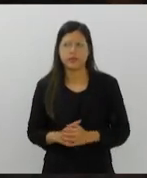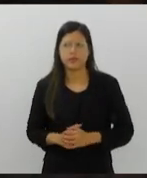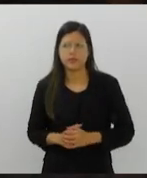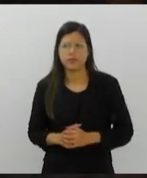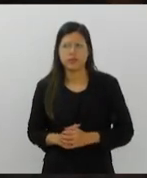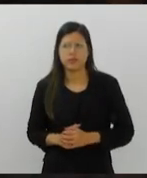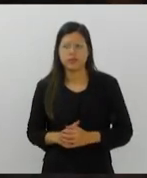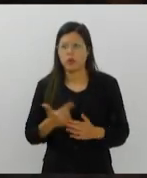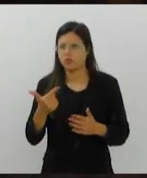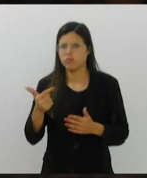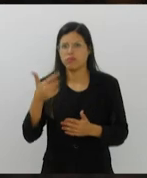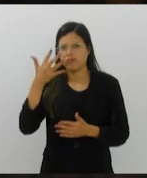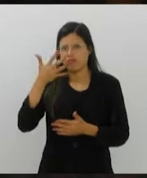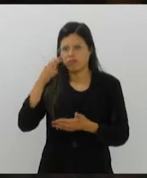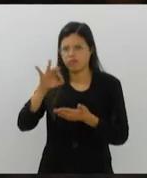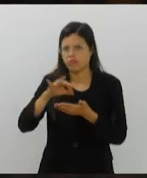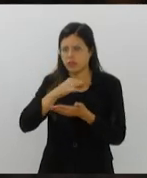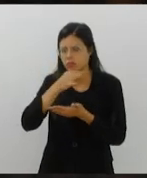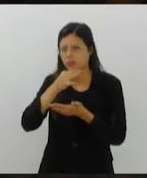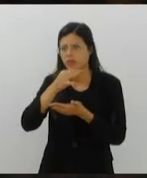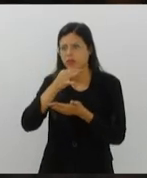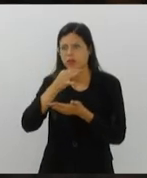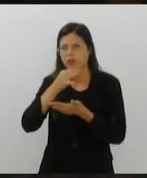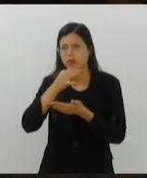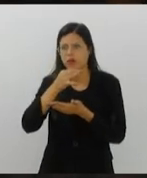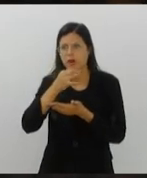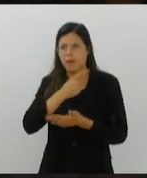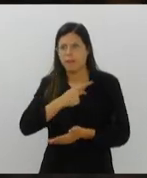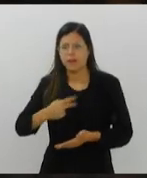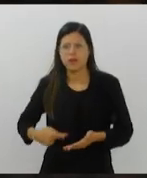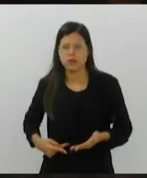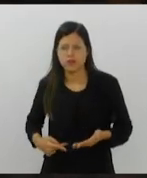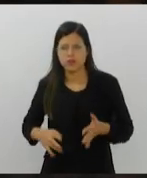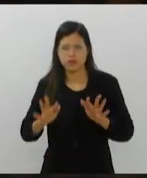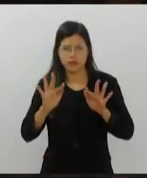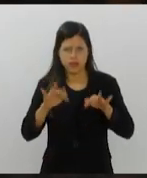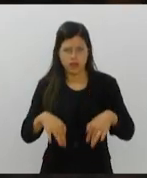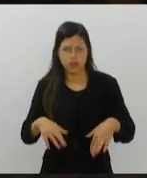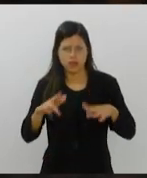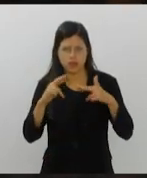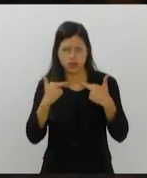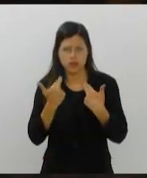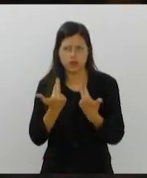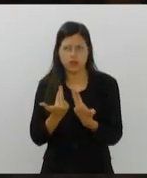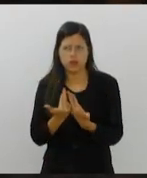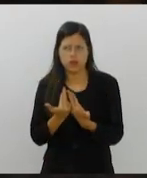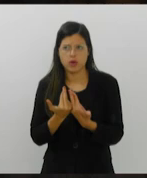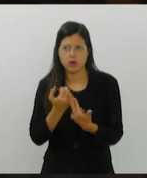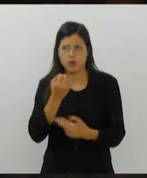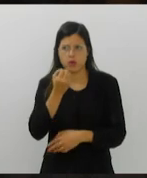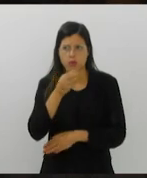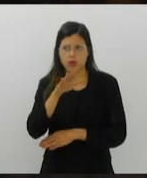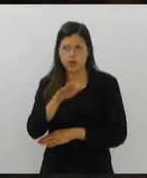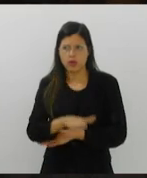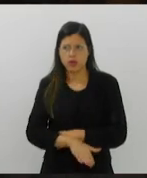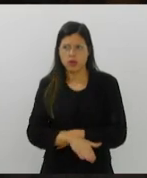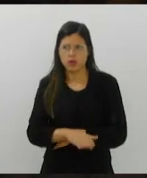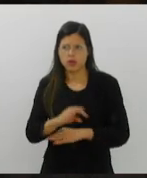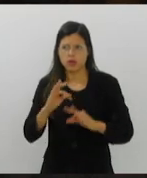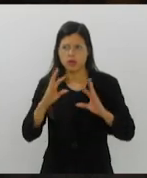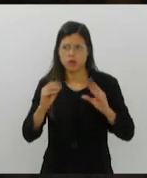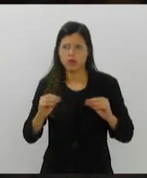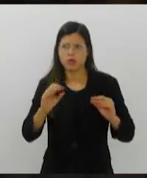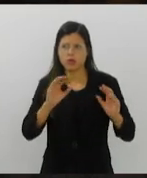Não havendo mais oradores inscritos, a presidência encerra a sessão. Quero dar boa tarde para todos aí, todos que nos